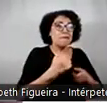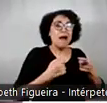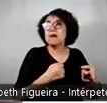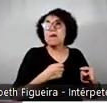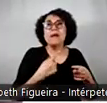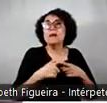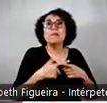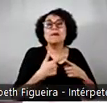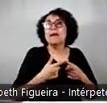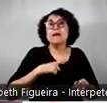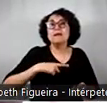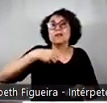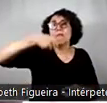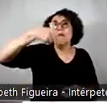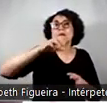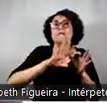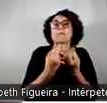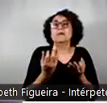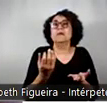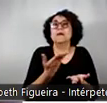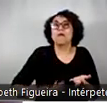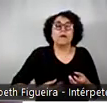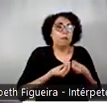pessoas, ele não poderia ter acesso a esse direito.